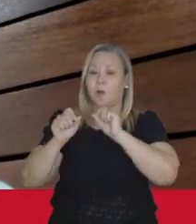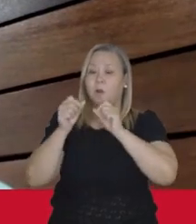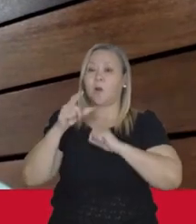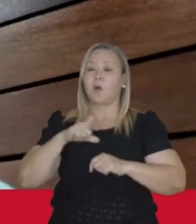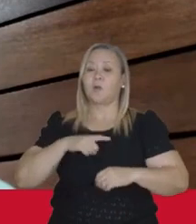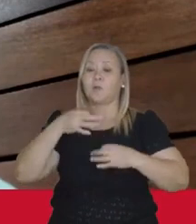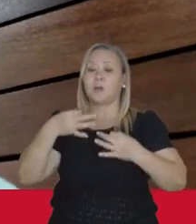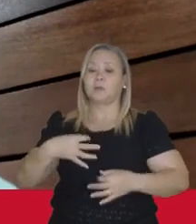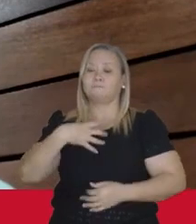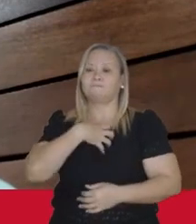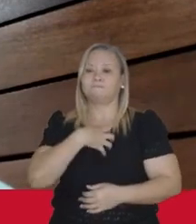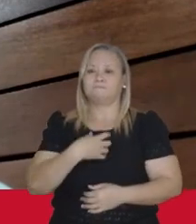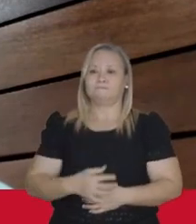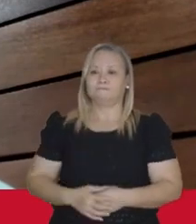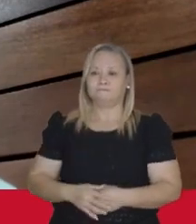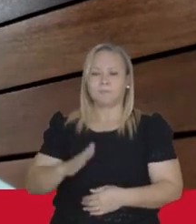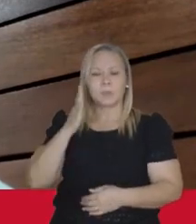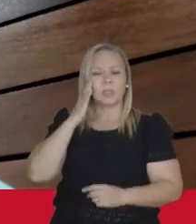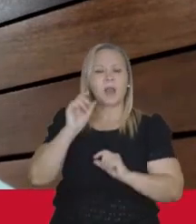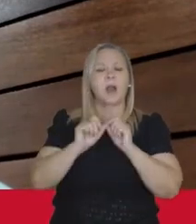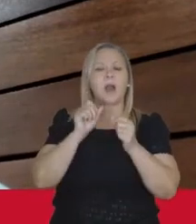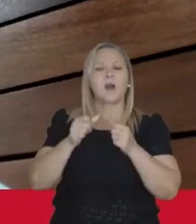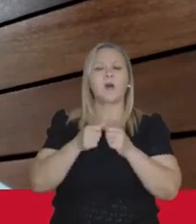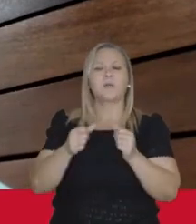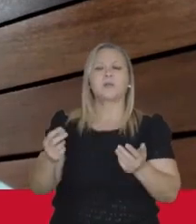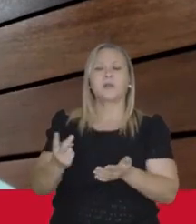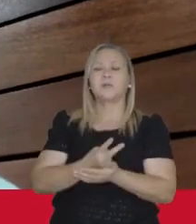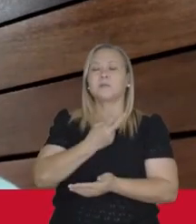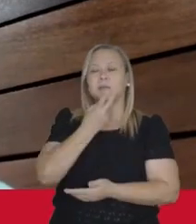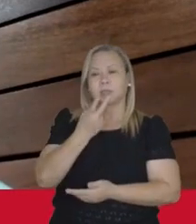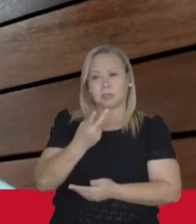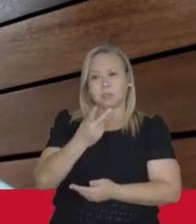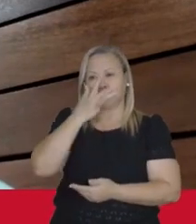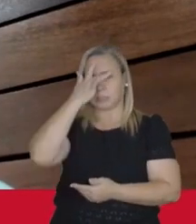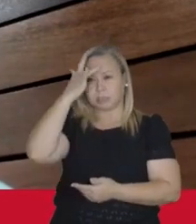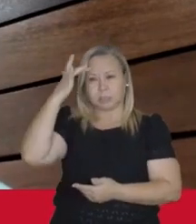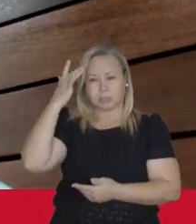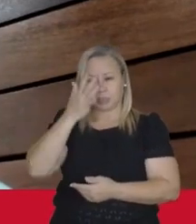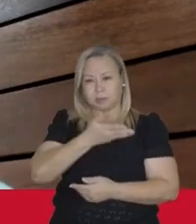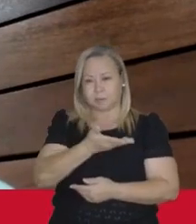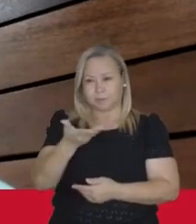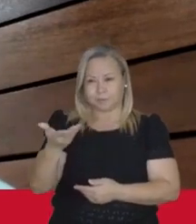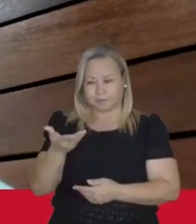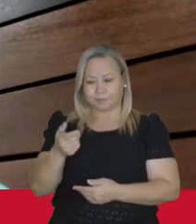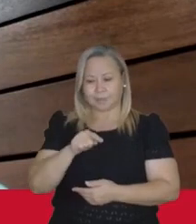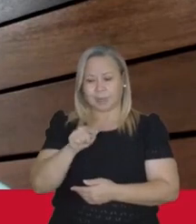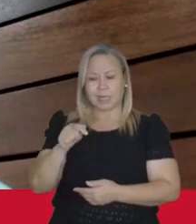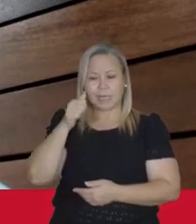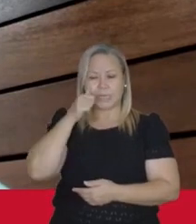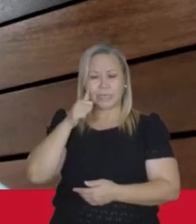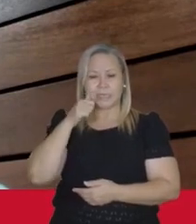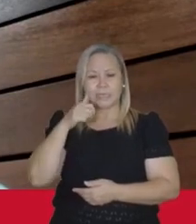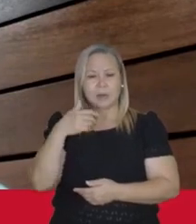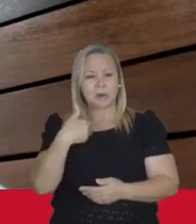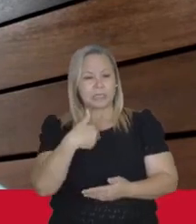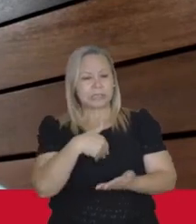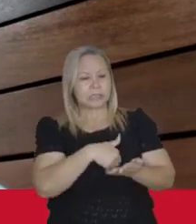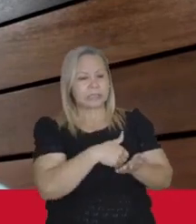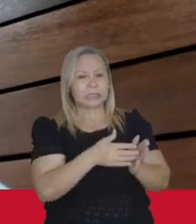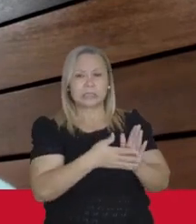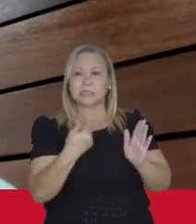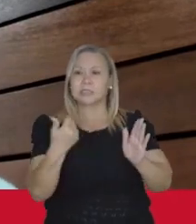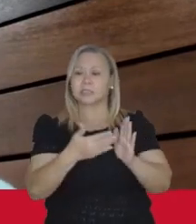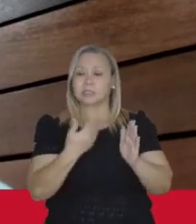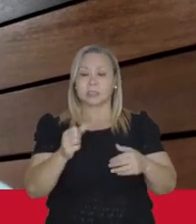esta condição. Sabe o que está acontecendo, minha gente? Essa mulher vem sendo destituída do seu poder